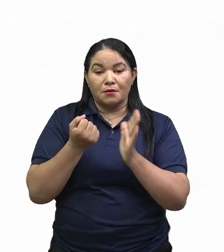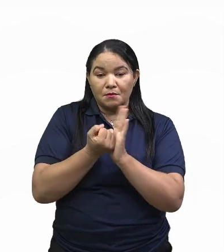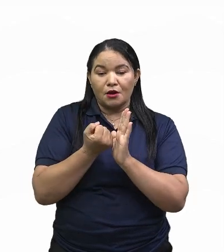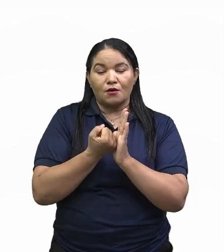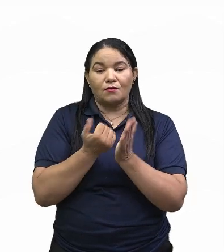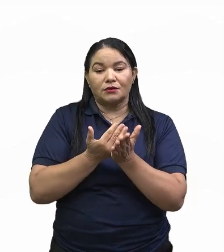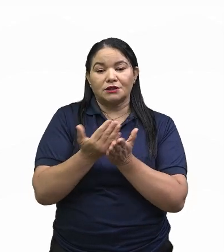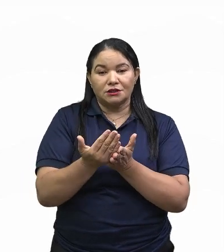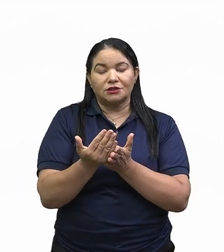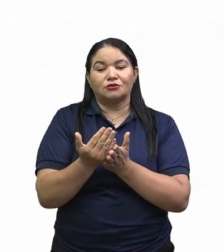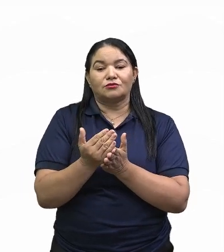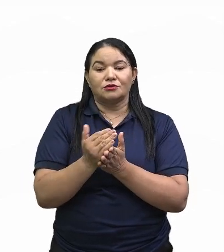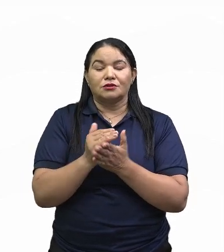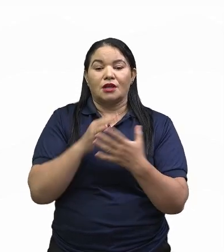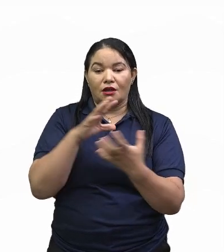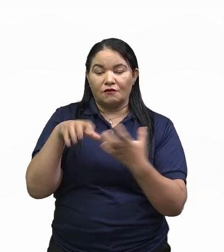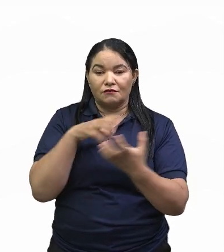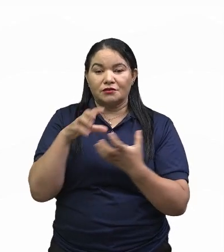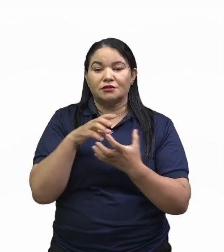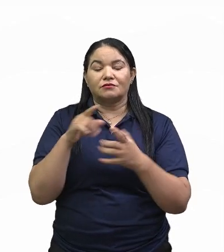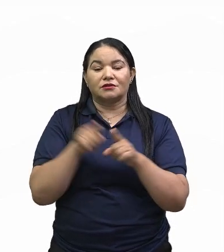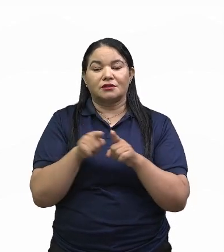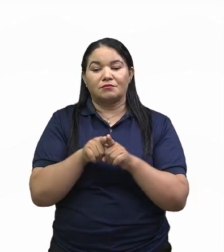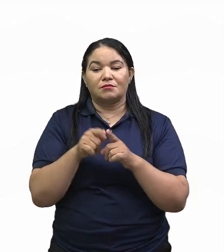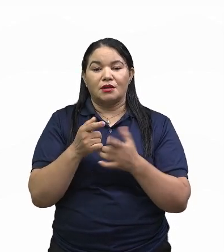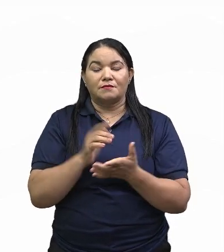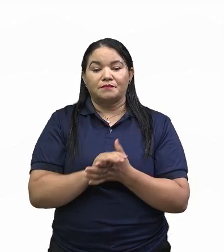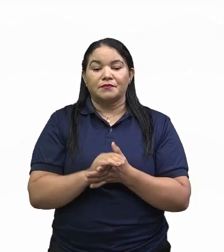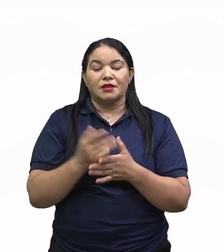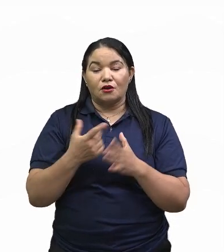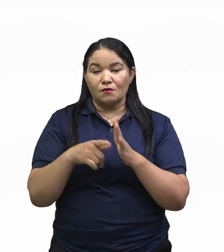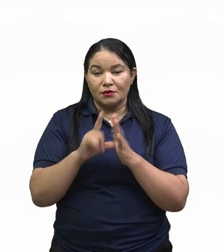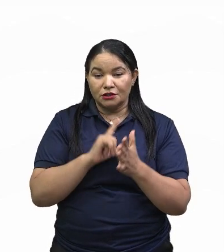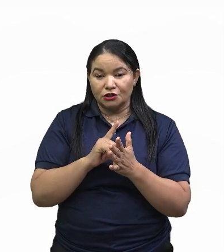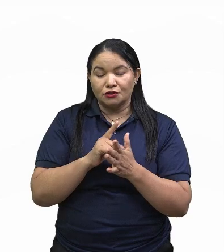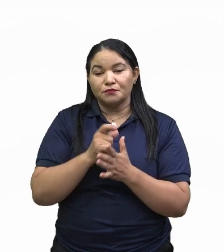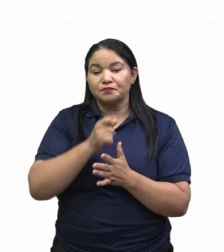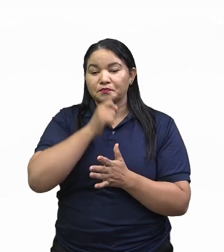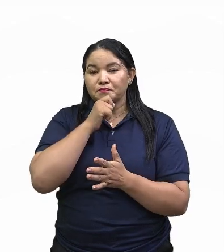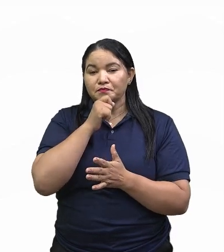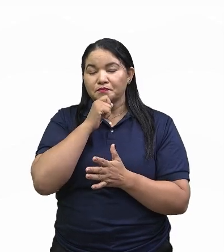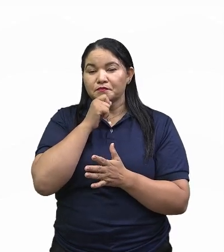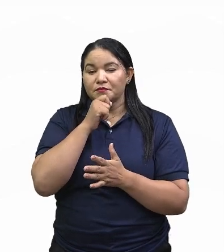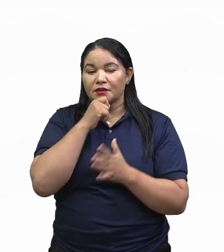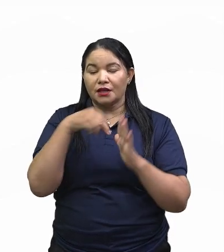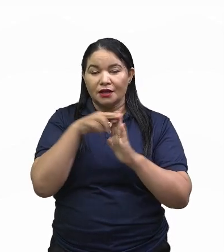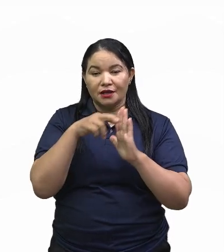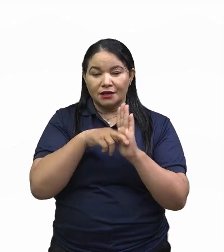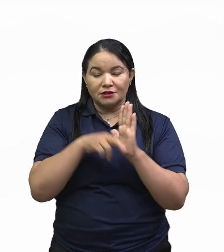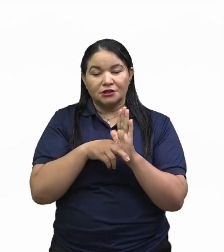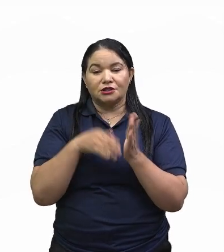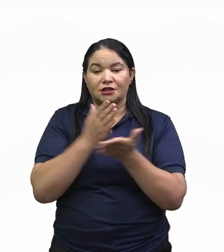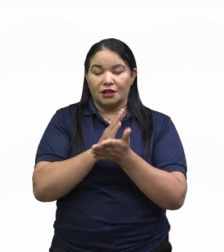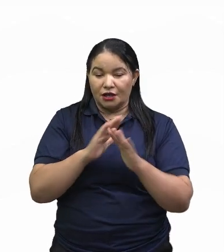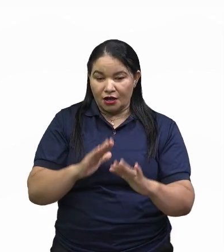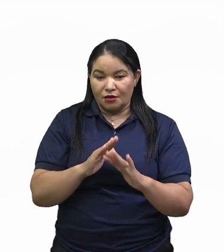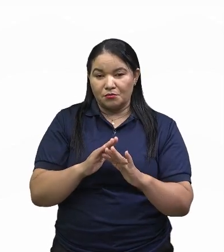e ele marcou a queda do antigo regime. Esse evento ele é muito importante porque